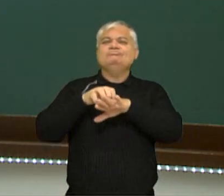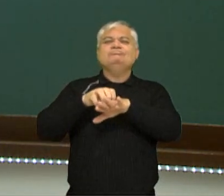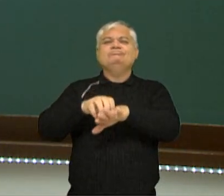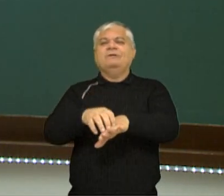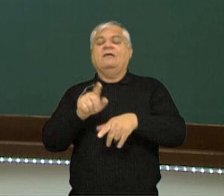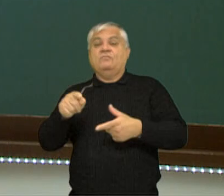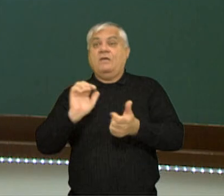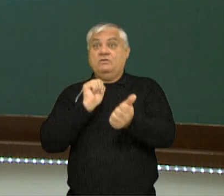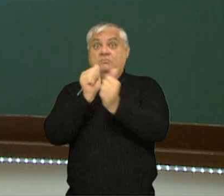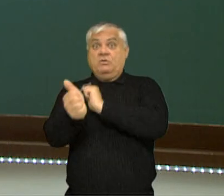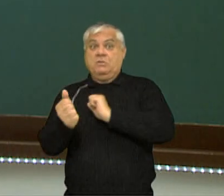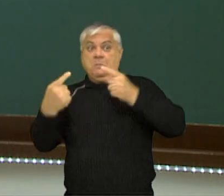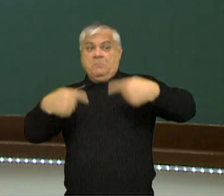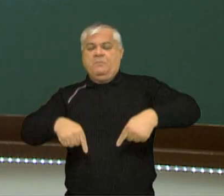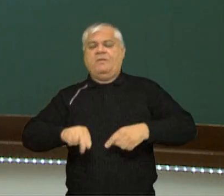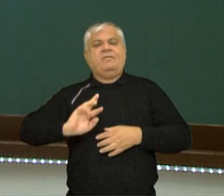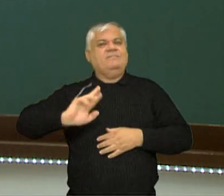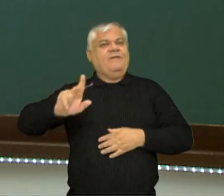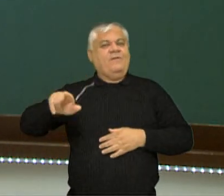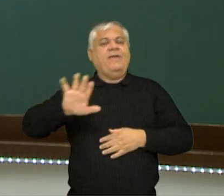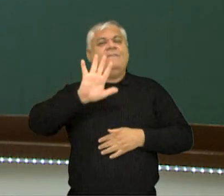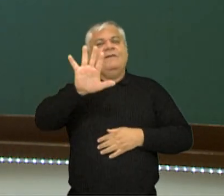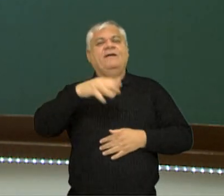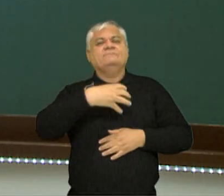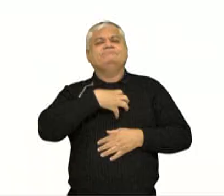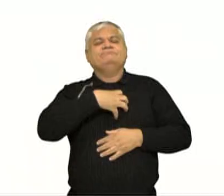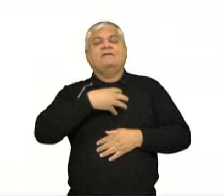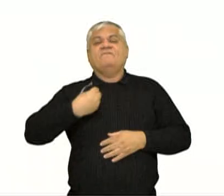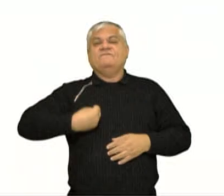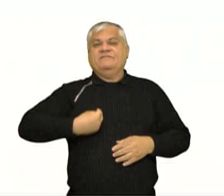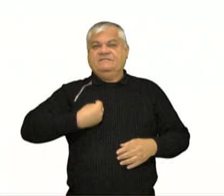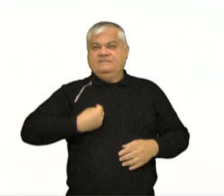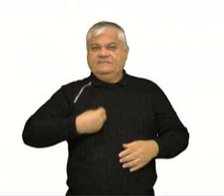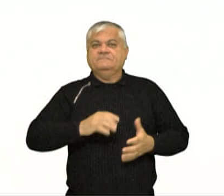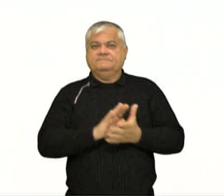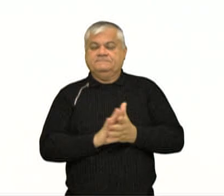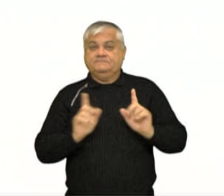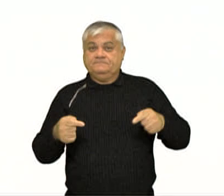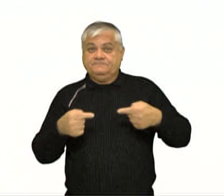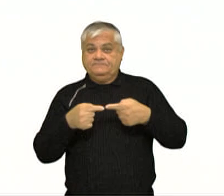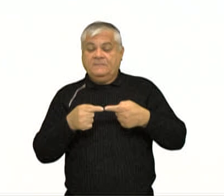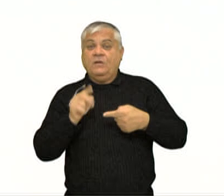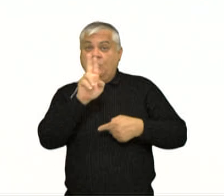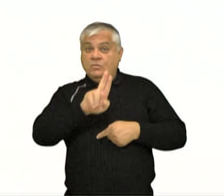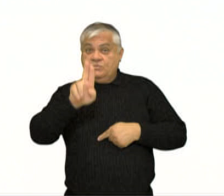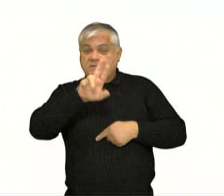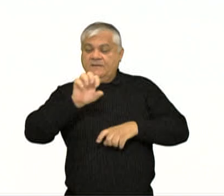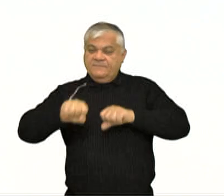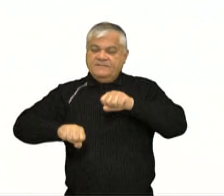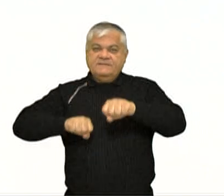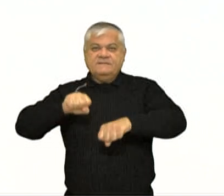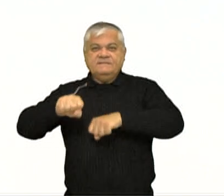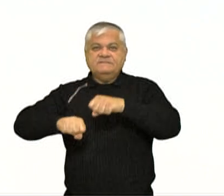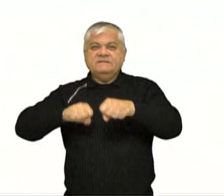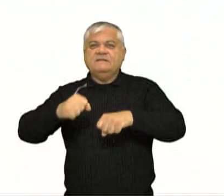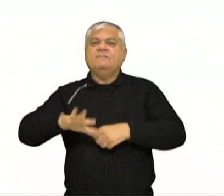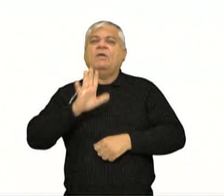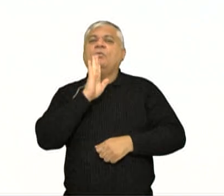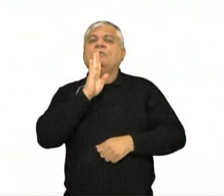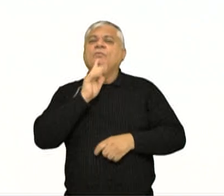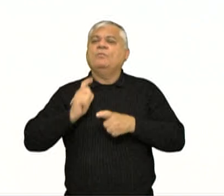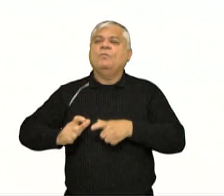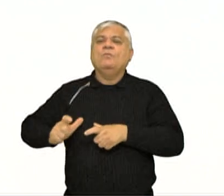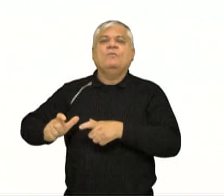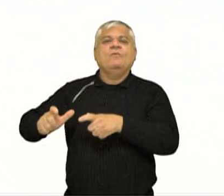ou competitiva, mas é um estilo de vida. Consiste em usar a bicicleta para conhecer